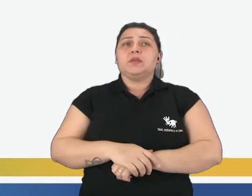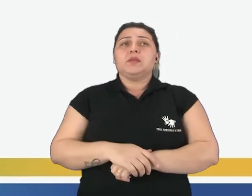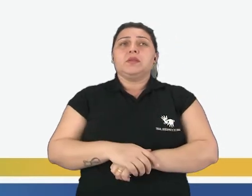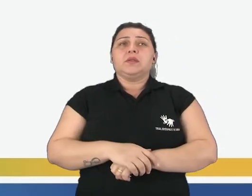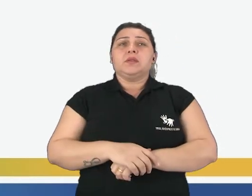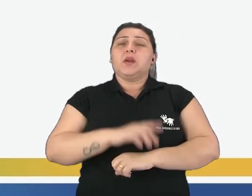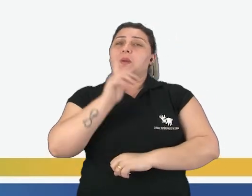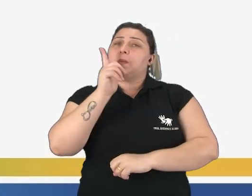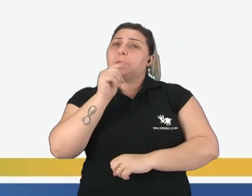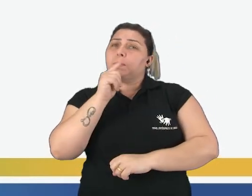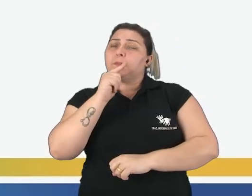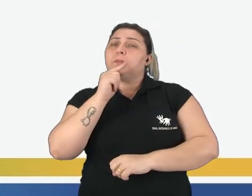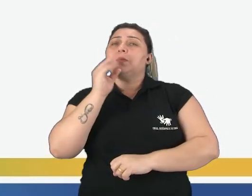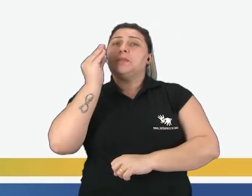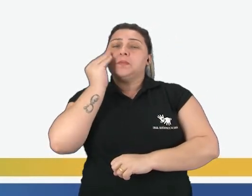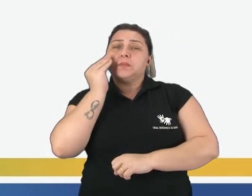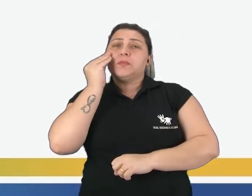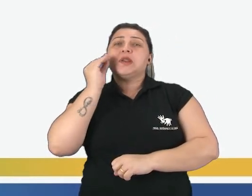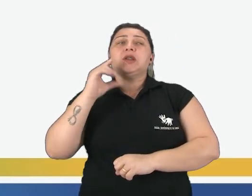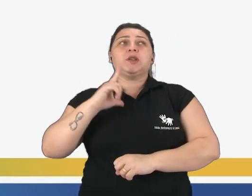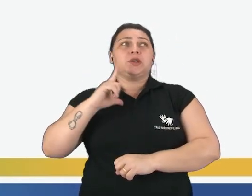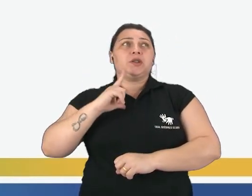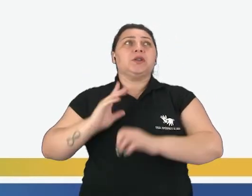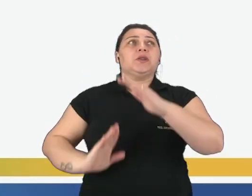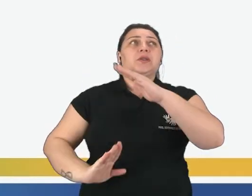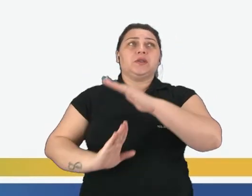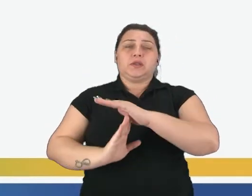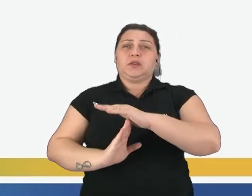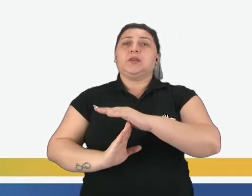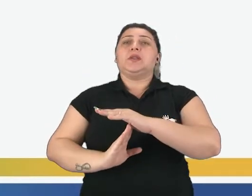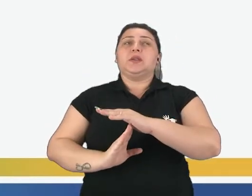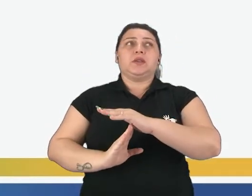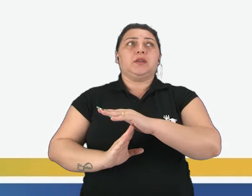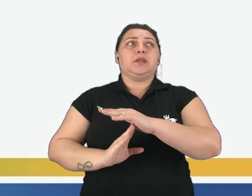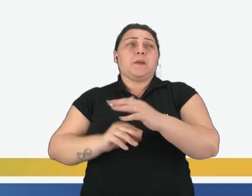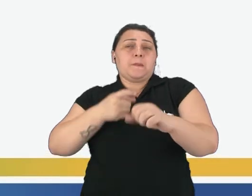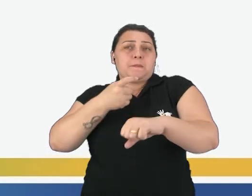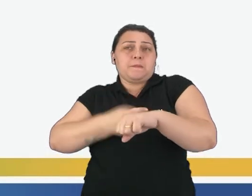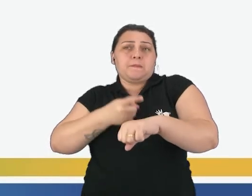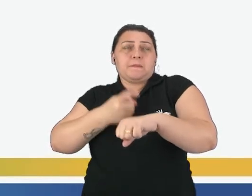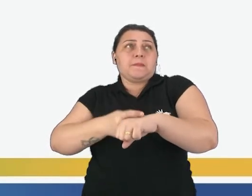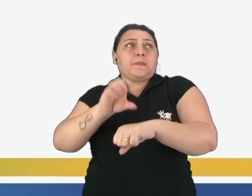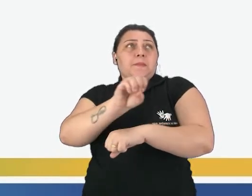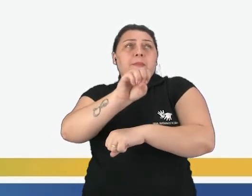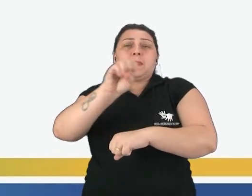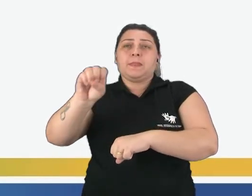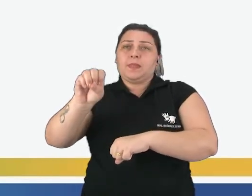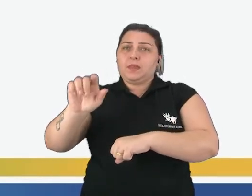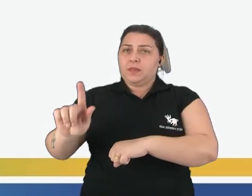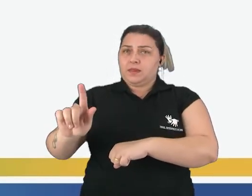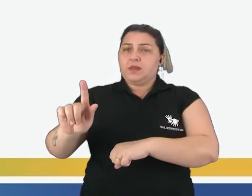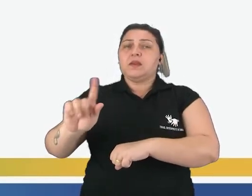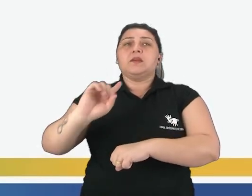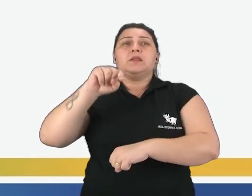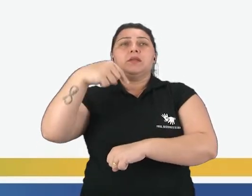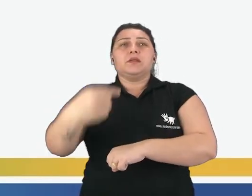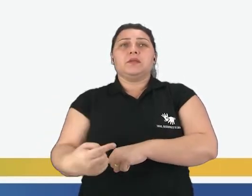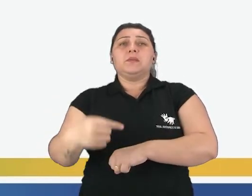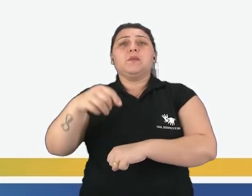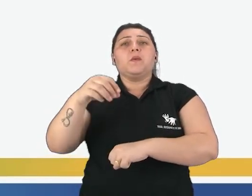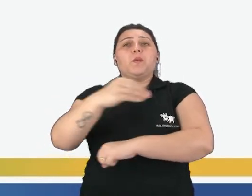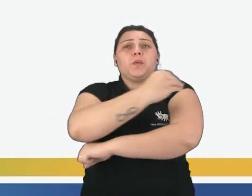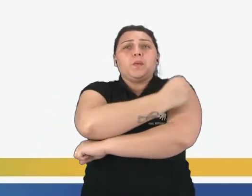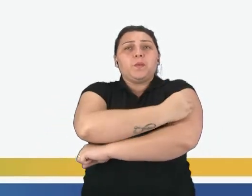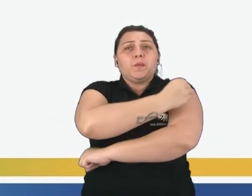Testou-se a água, né? Só que a água tinha as limitações dela, por exemplo, ela congelava ali a 0 graus e começava a ferver a 100 graus Celsius. Depois foi o